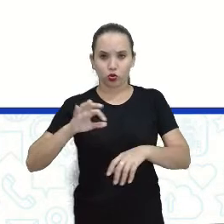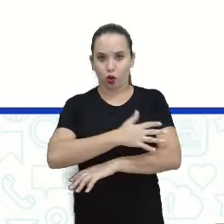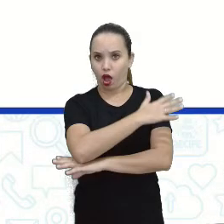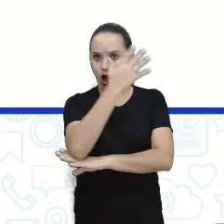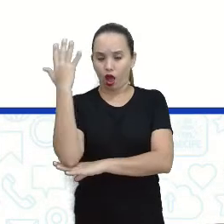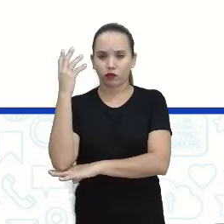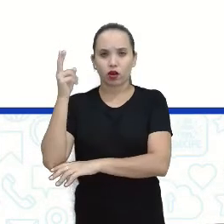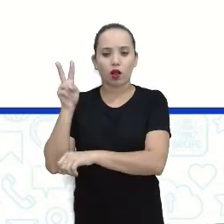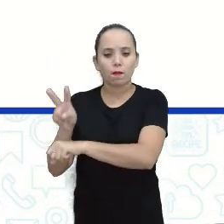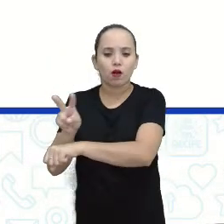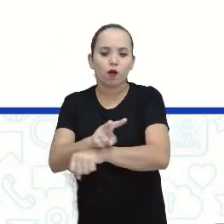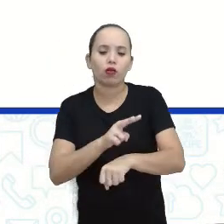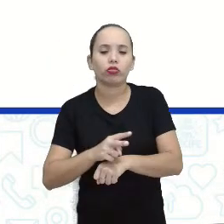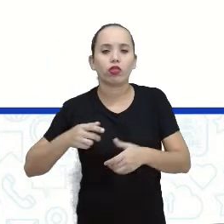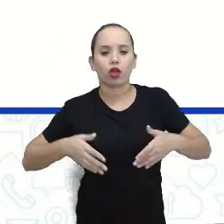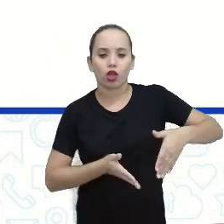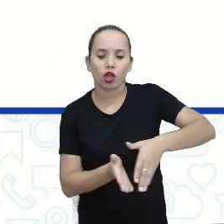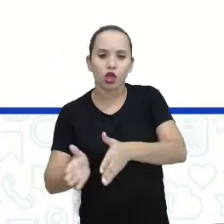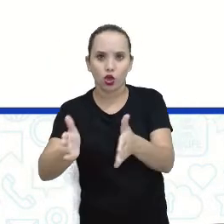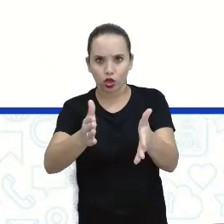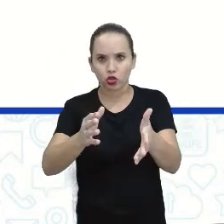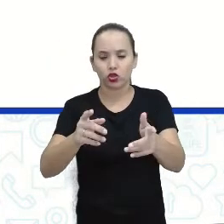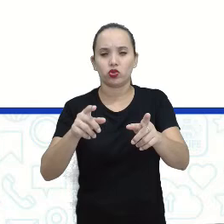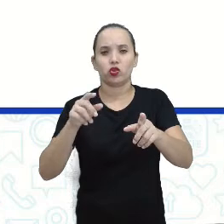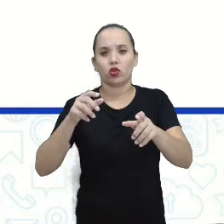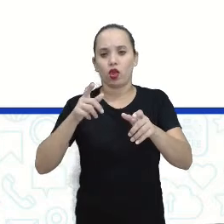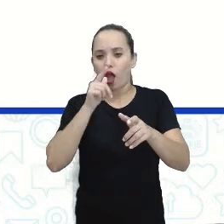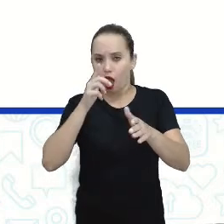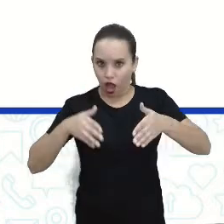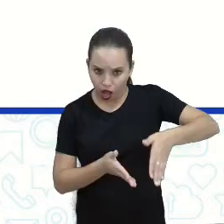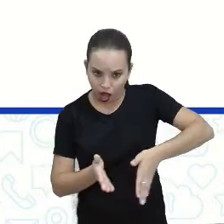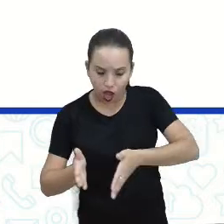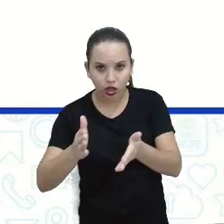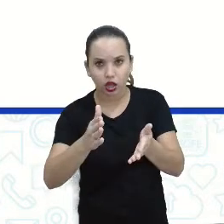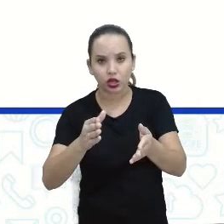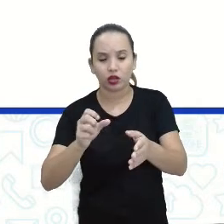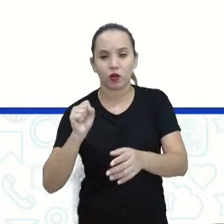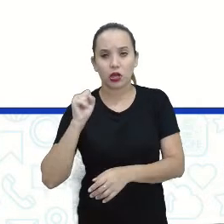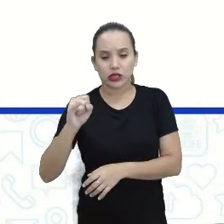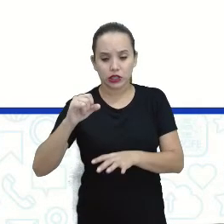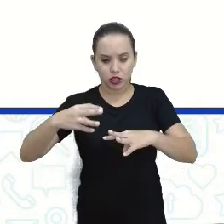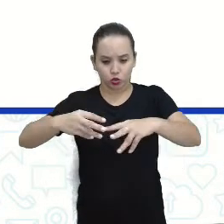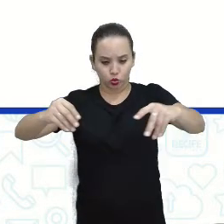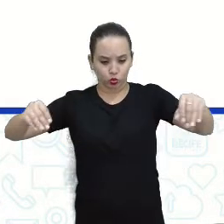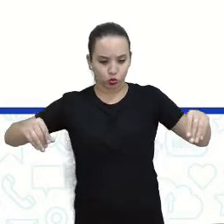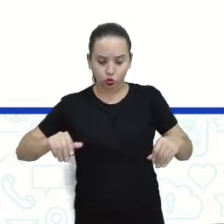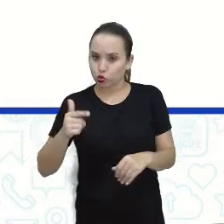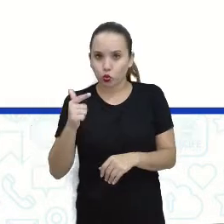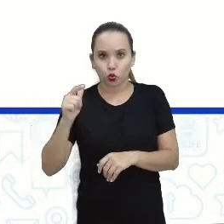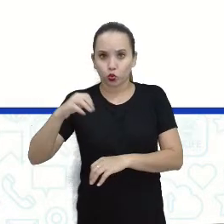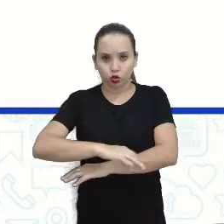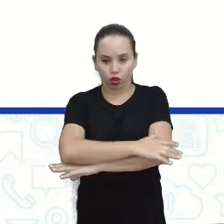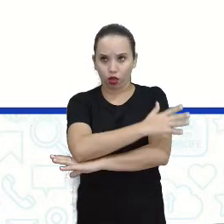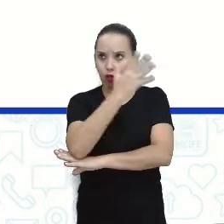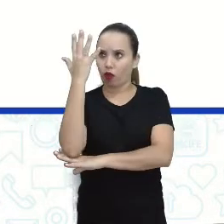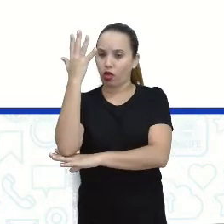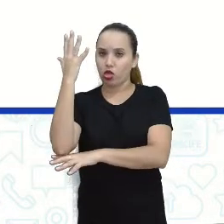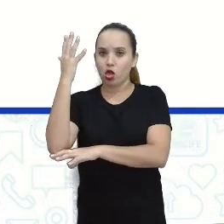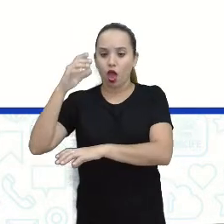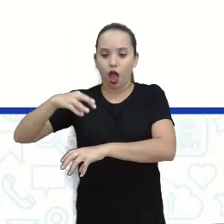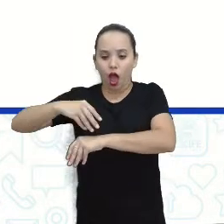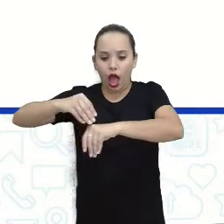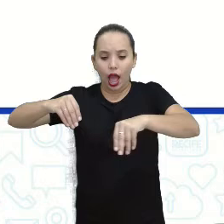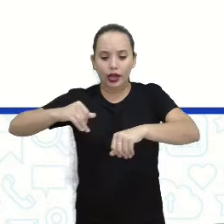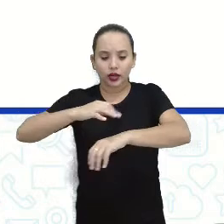rio, esse solo, quando ele está desnudo, né? Ou seja, sem a vegetação em cima dele, ele começa